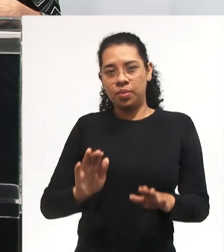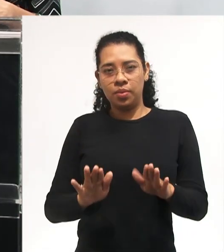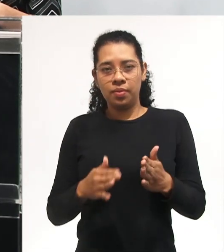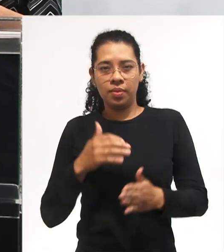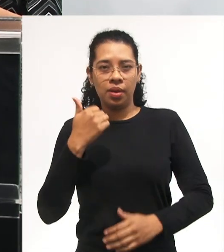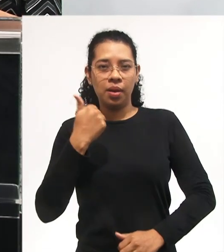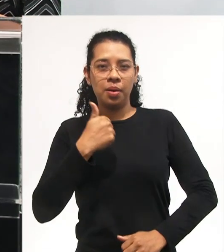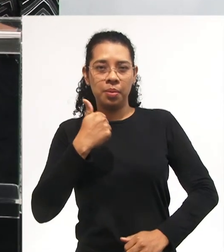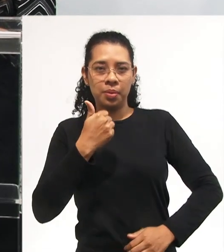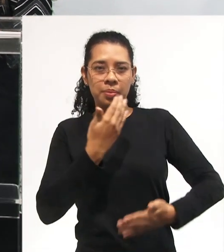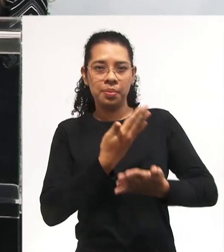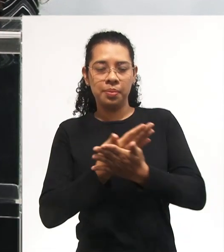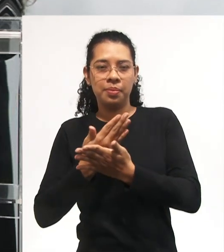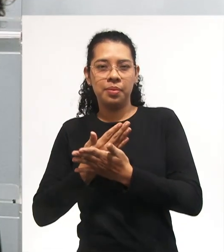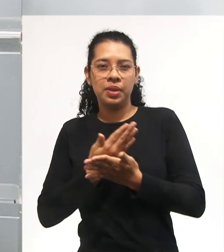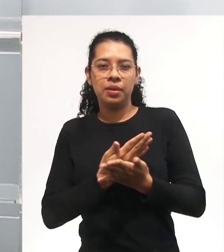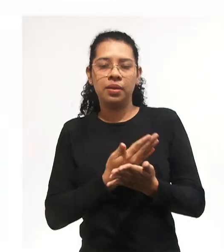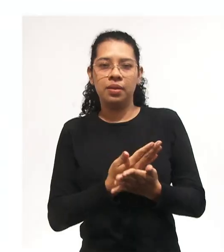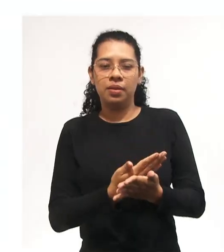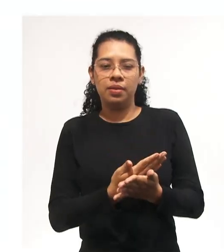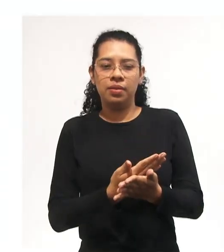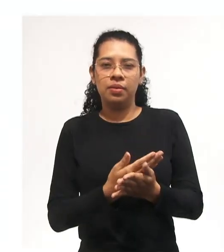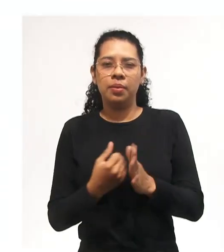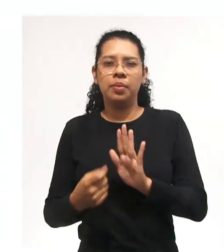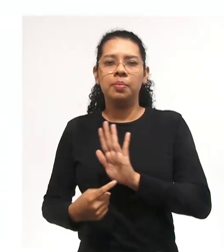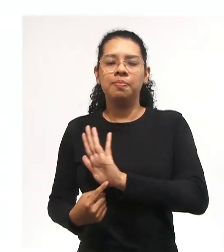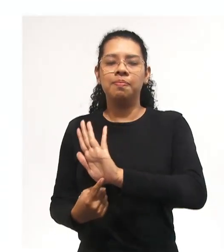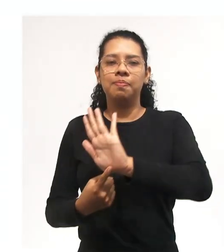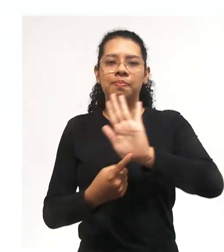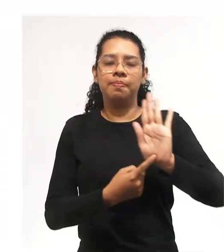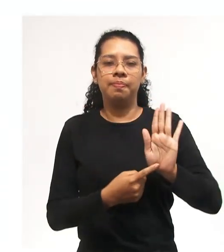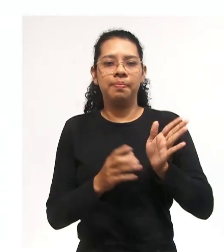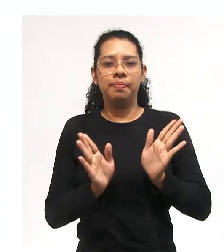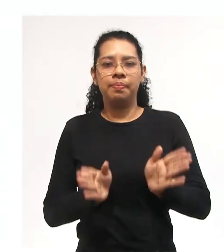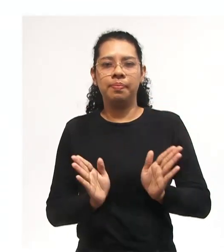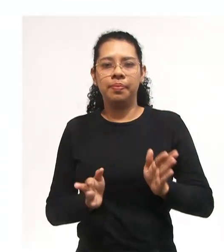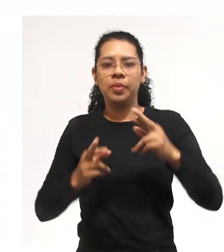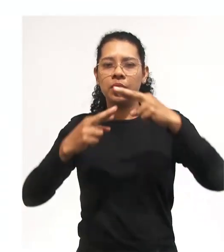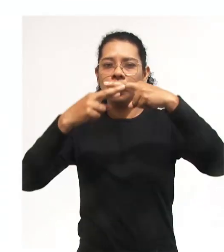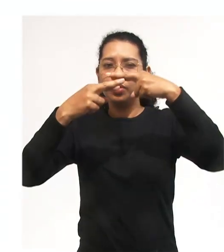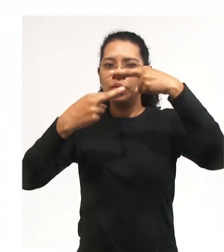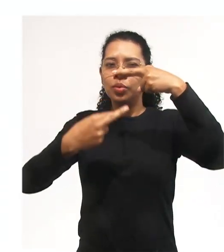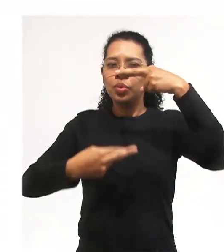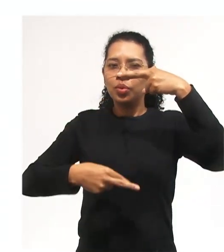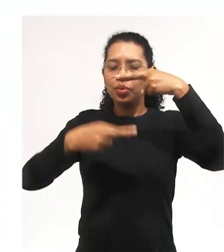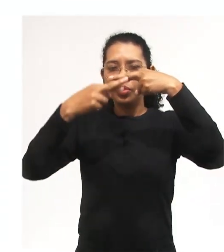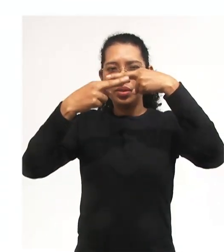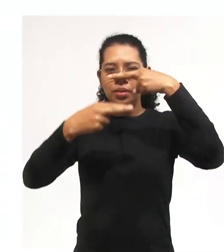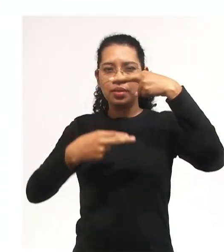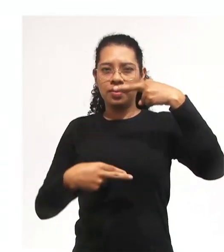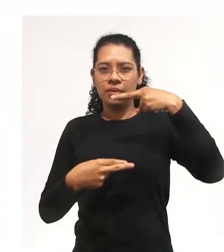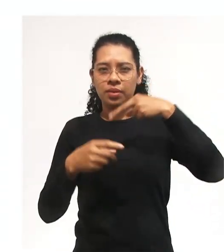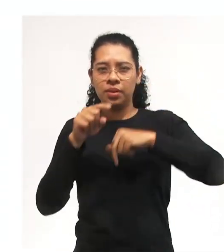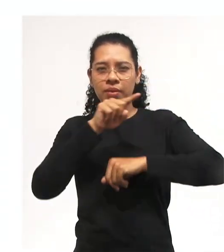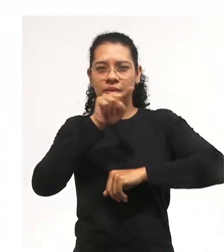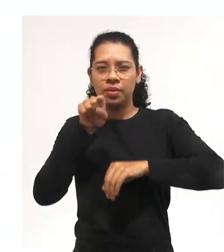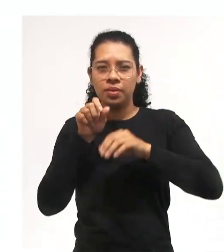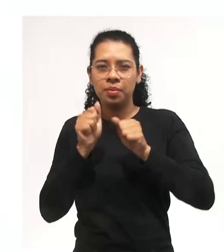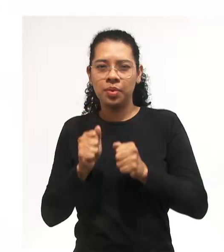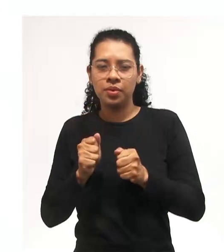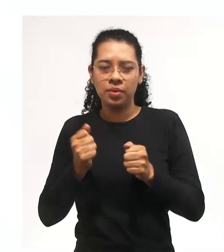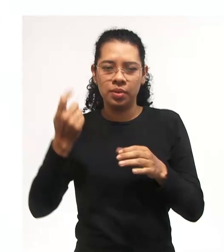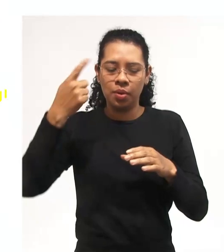Eu mostro para vocês aqui todas as referências que nós utilizamos. Espero que vocês possam aprofundar além